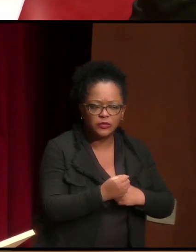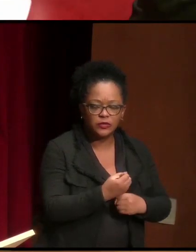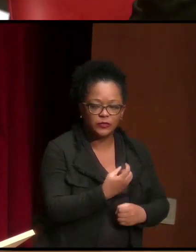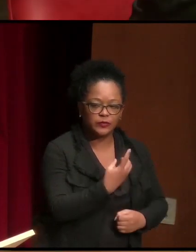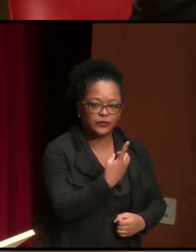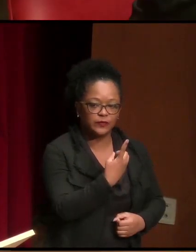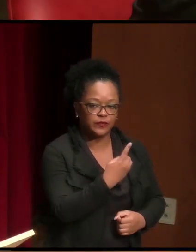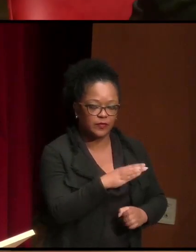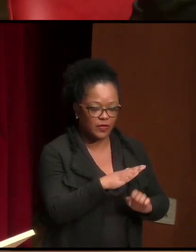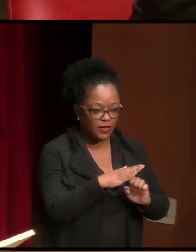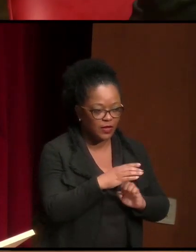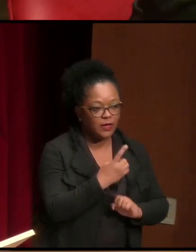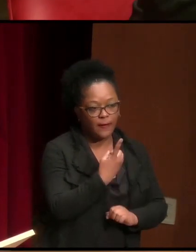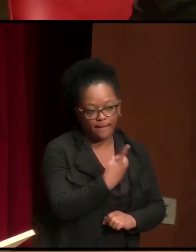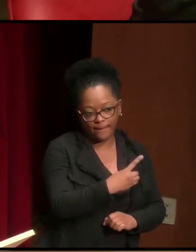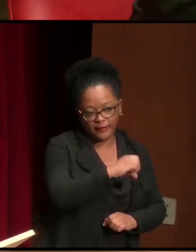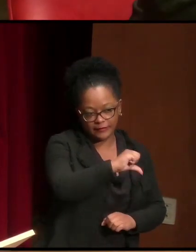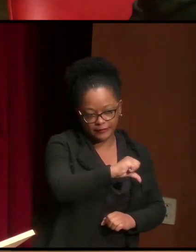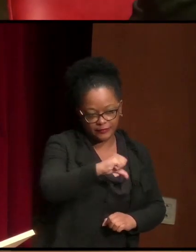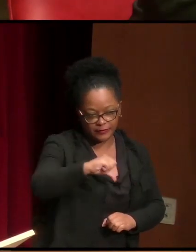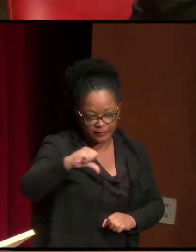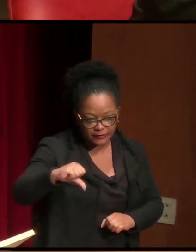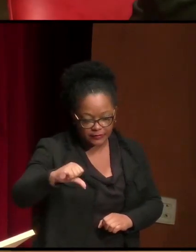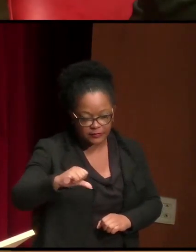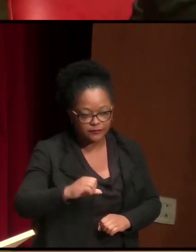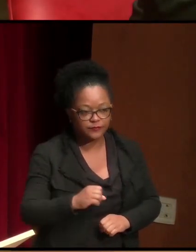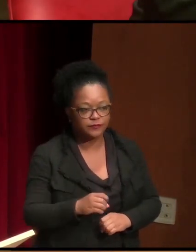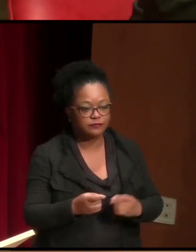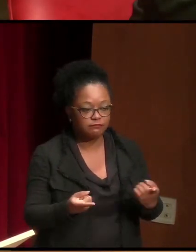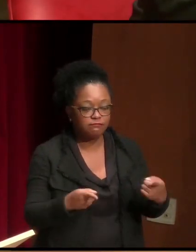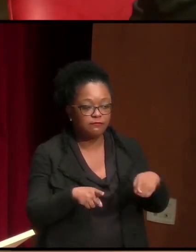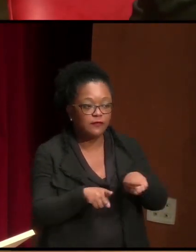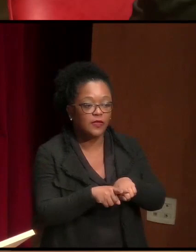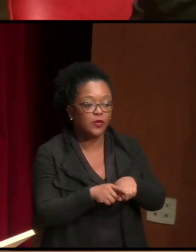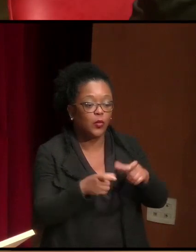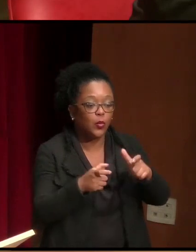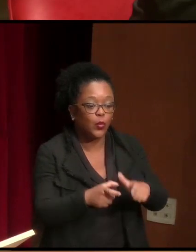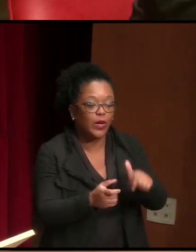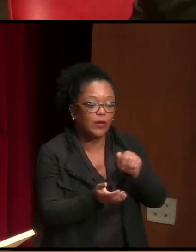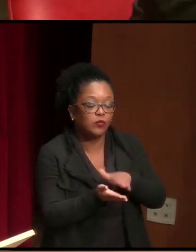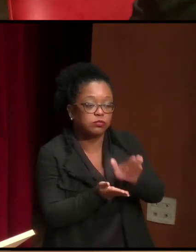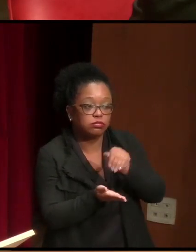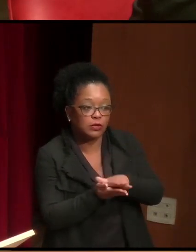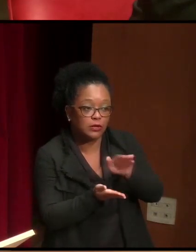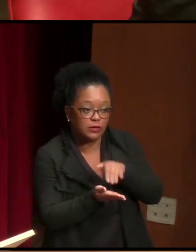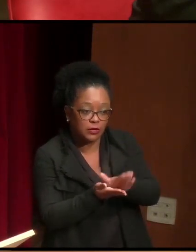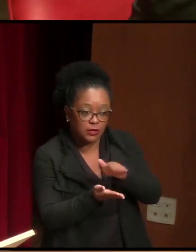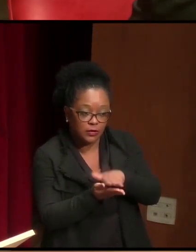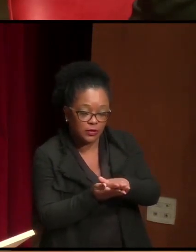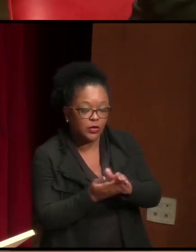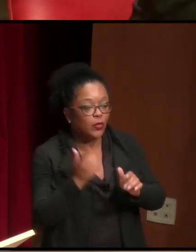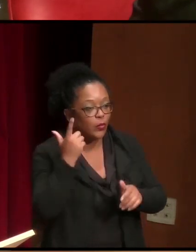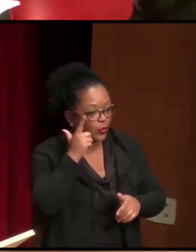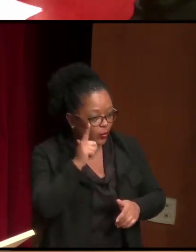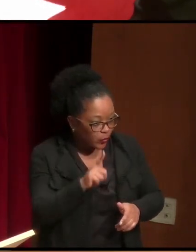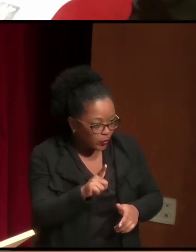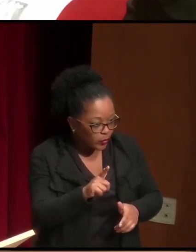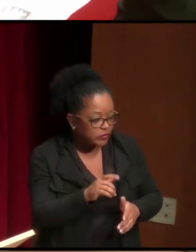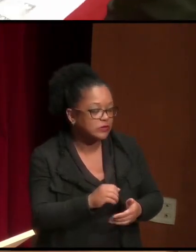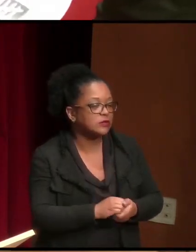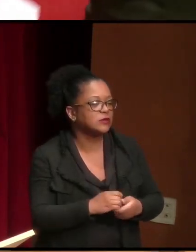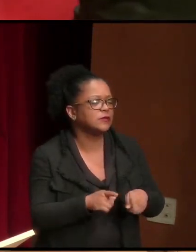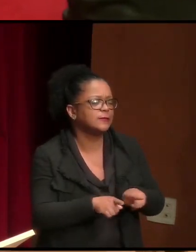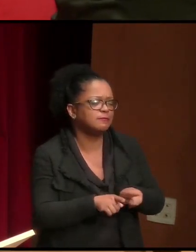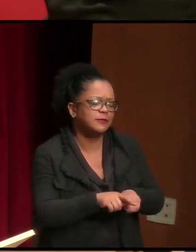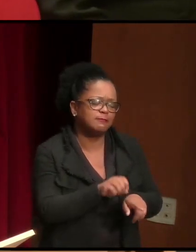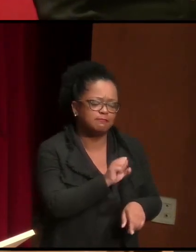1999, uma imprensa, né? Uma prensa, uma coisa assim, impressora. Então, veja, a SBB, a cada dia, vem